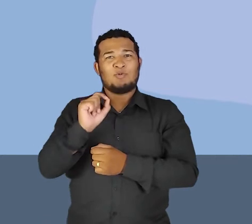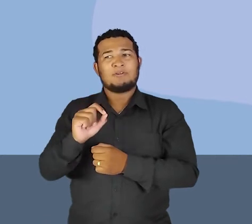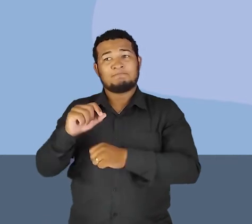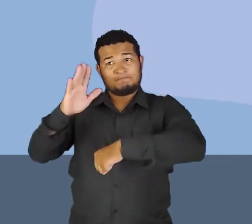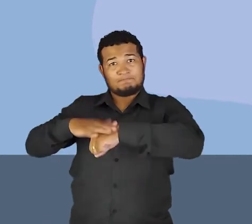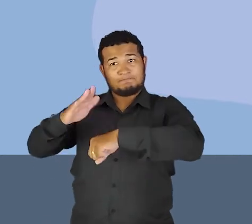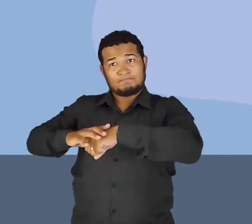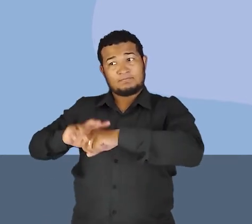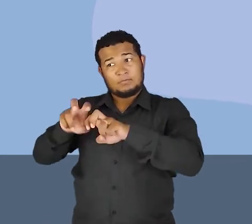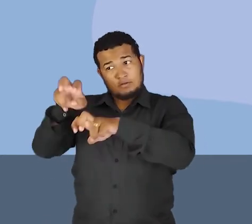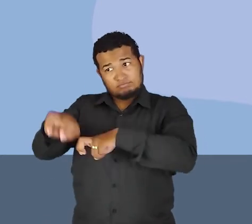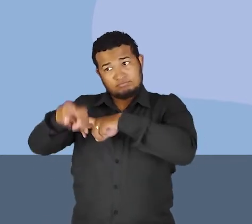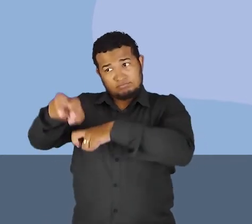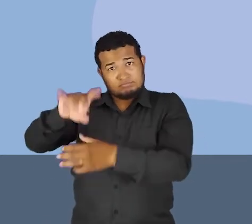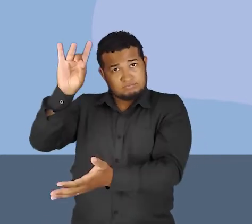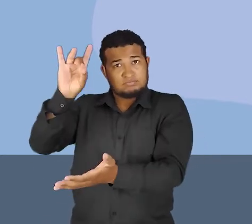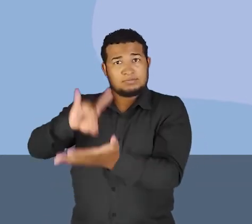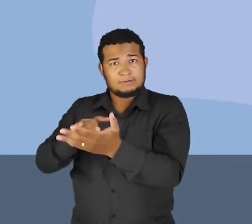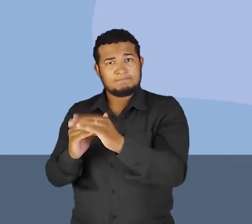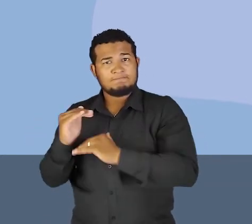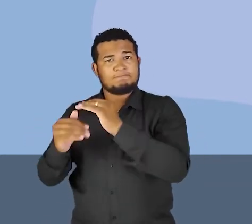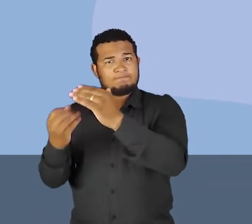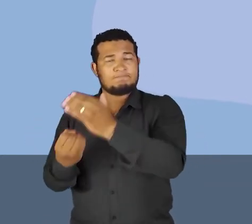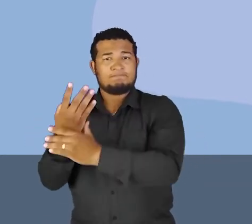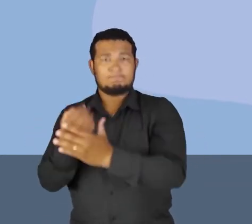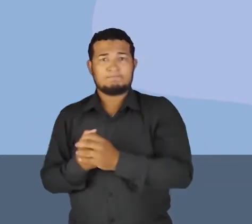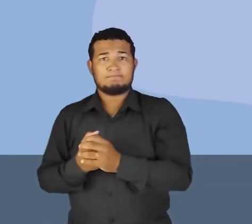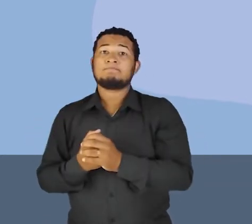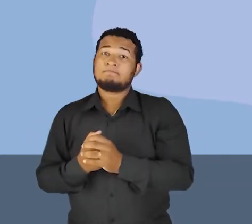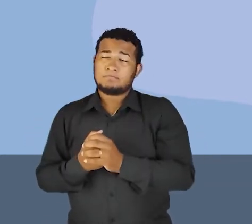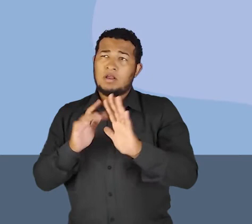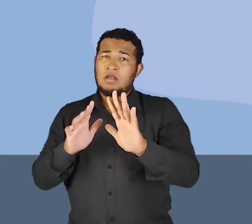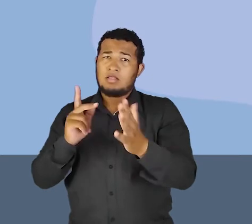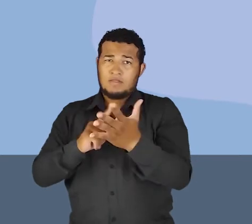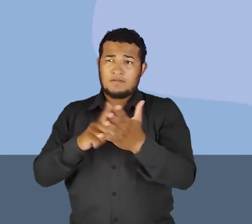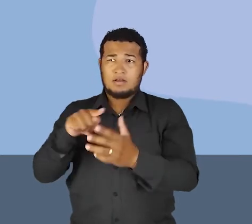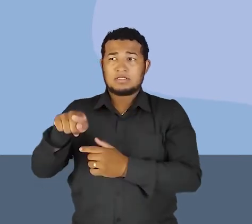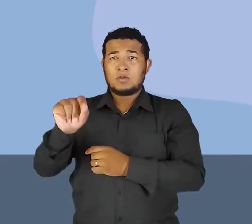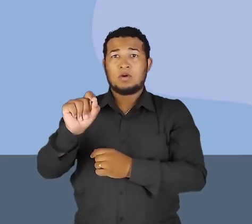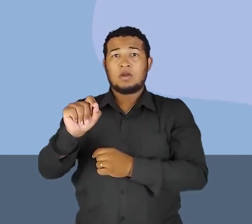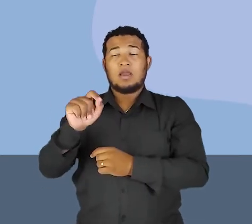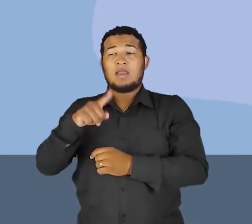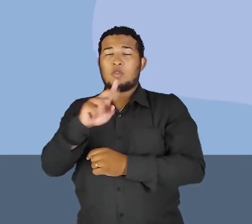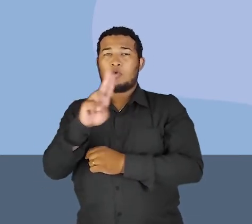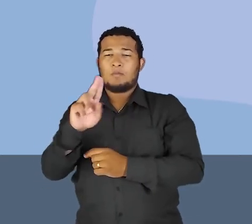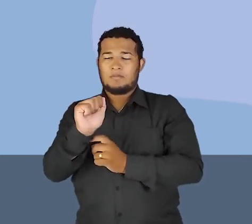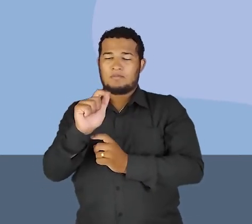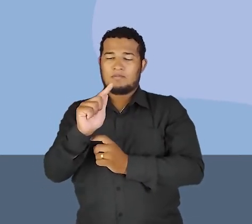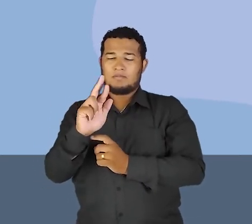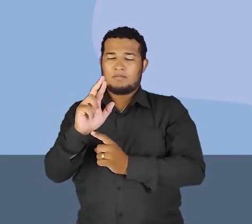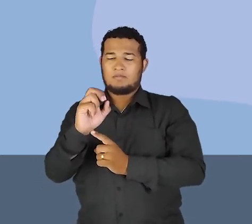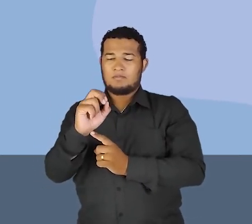atividade agrícola propriamente sendo desenvolvida. Na verdade, a atividade agropecuária, né? Porque nós vamos